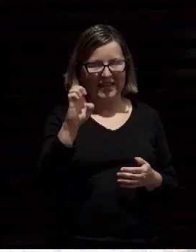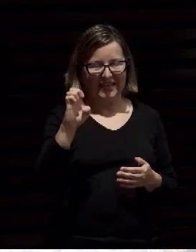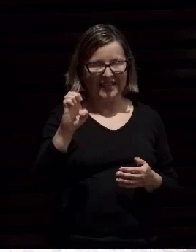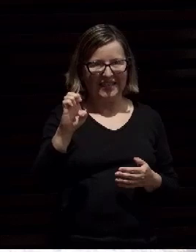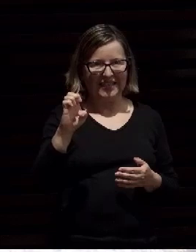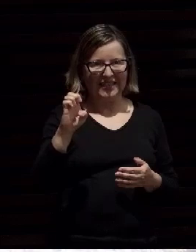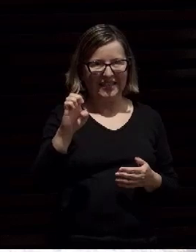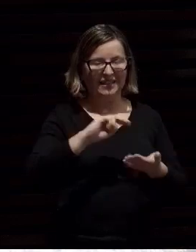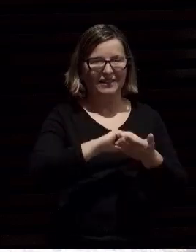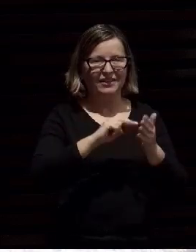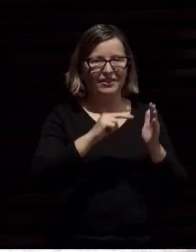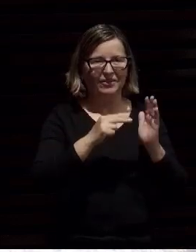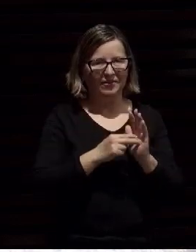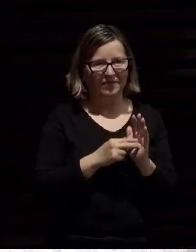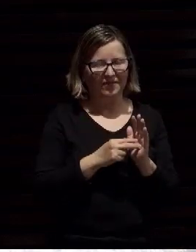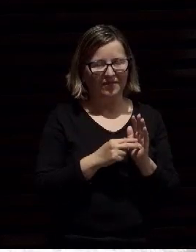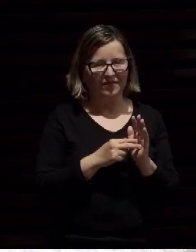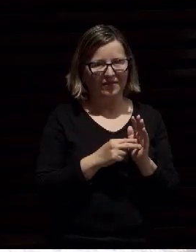que significa